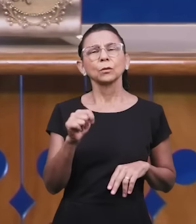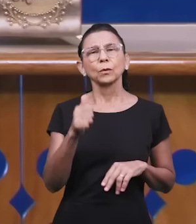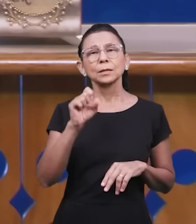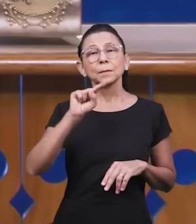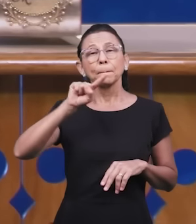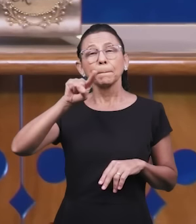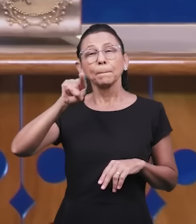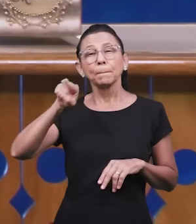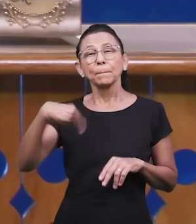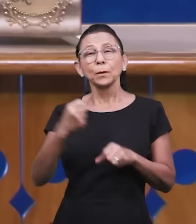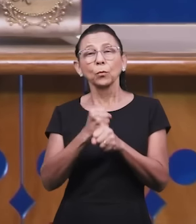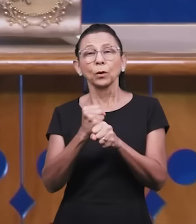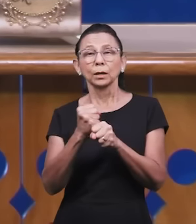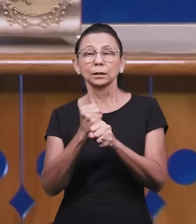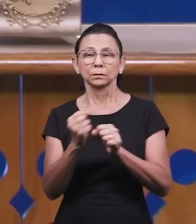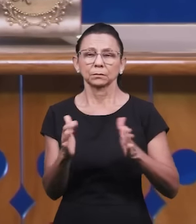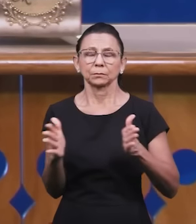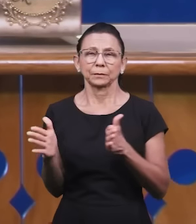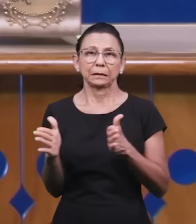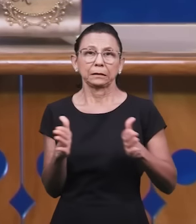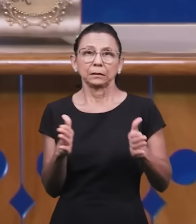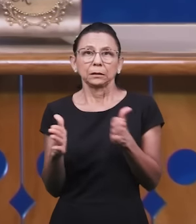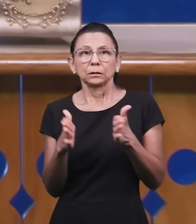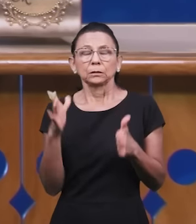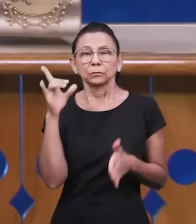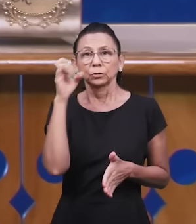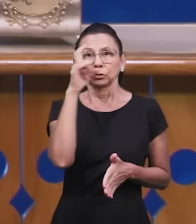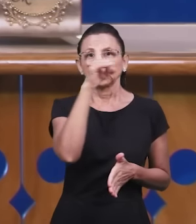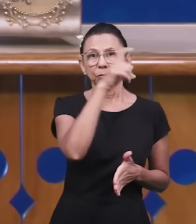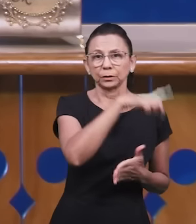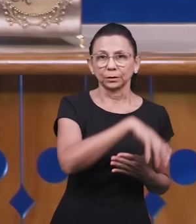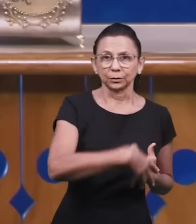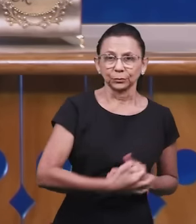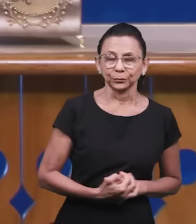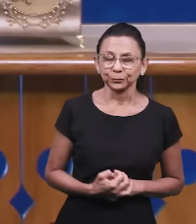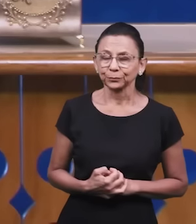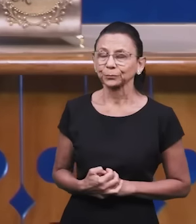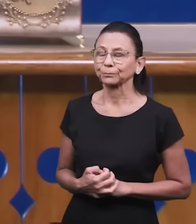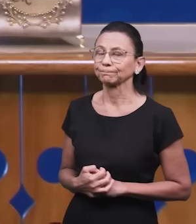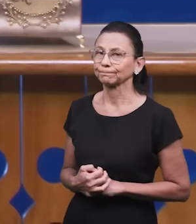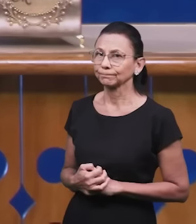1000 anos, em que houve densas trevas e o mundo passou.